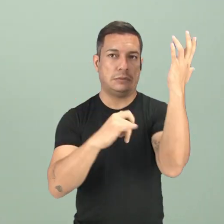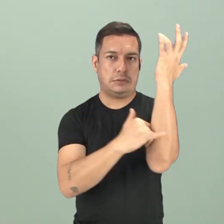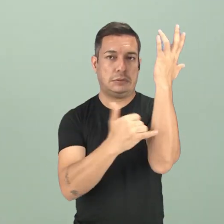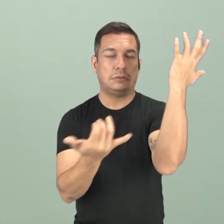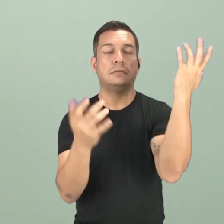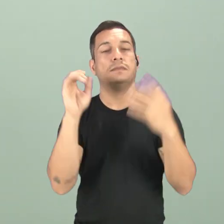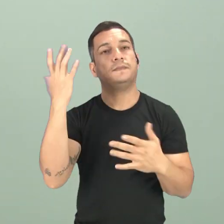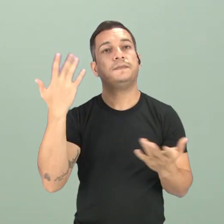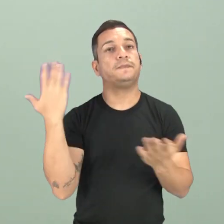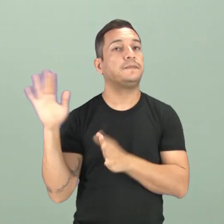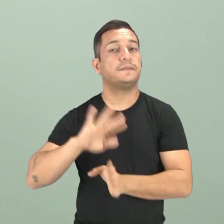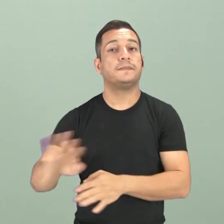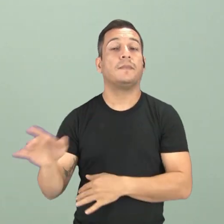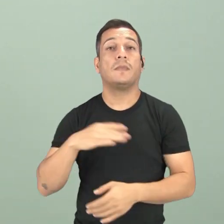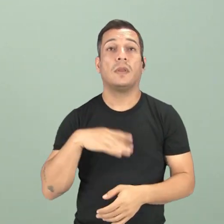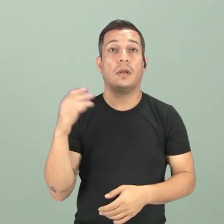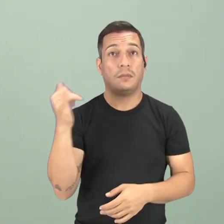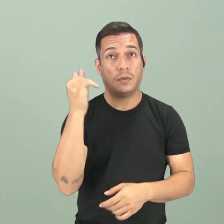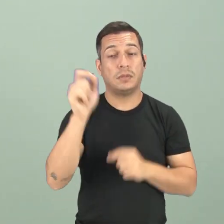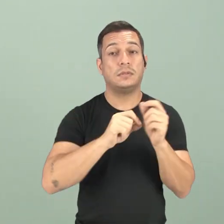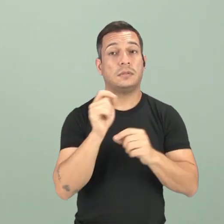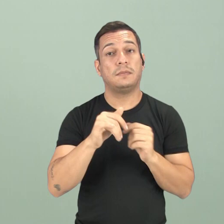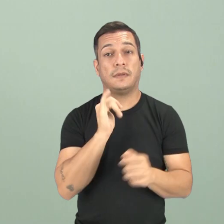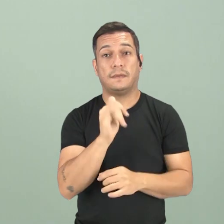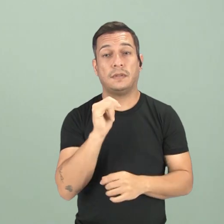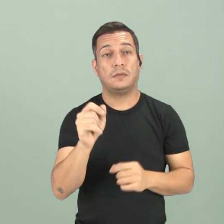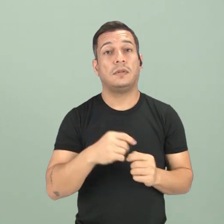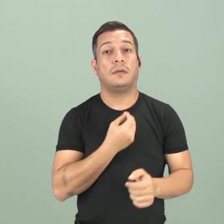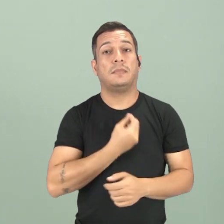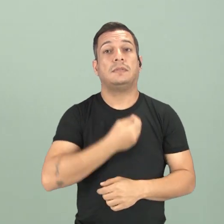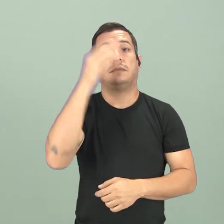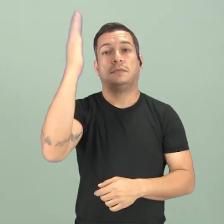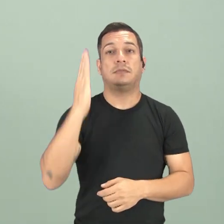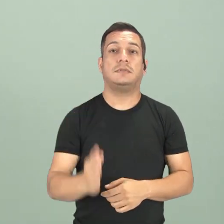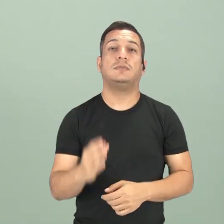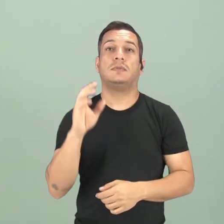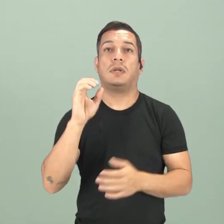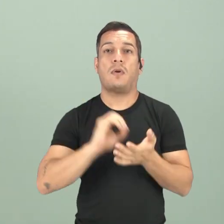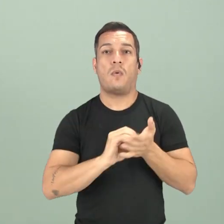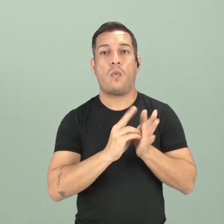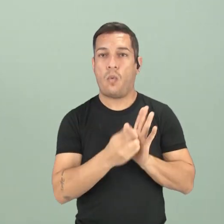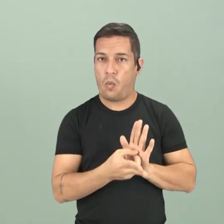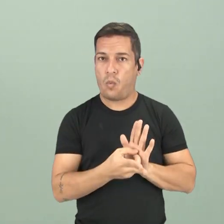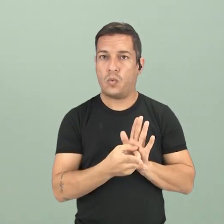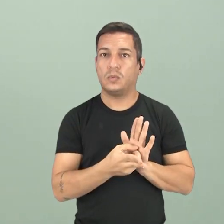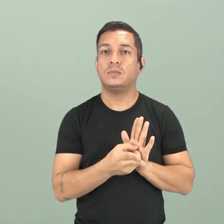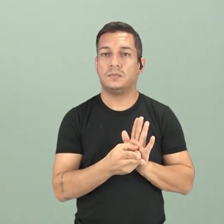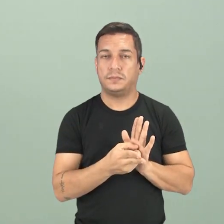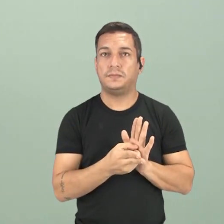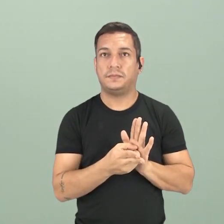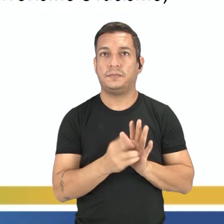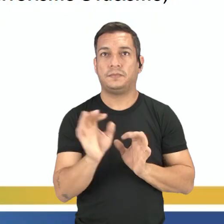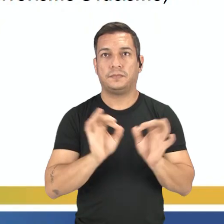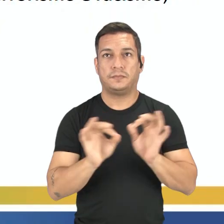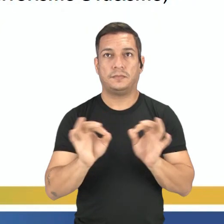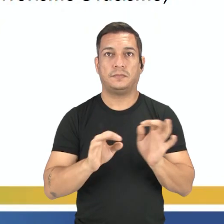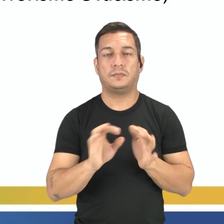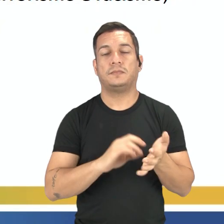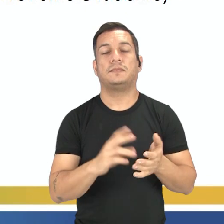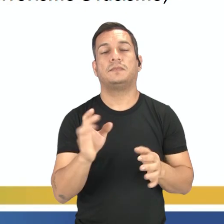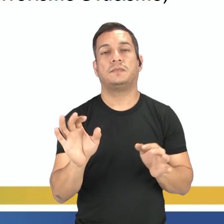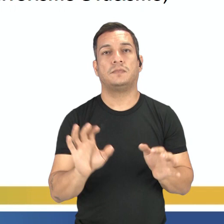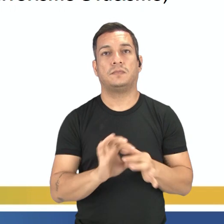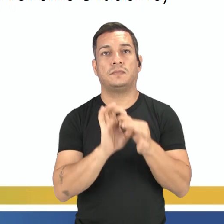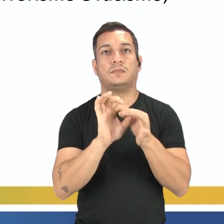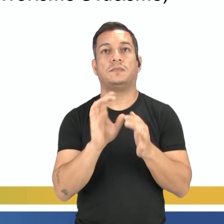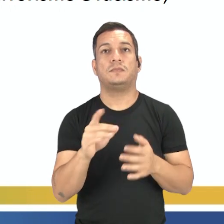é interessante a gente ressaltar, é a participação do Brasil na ONU, Organização das Nações Unidas. O